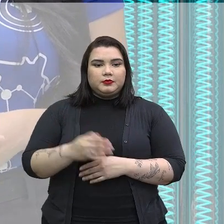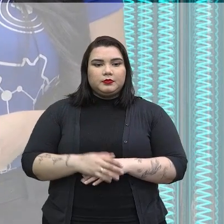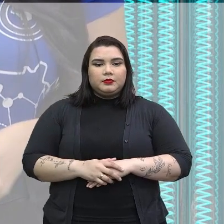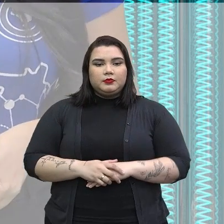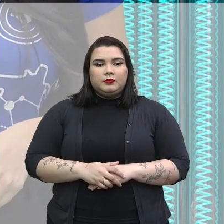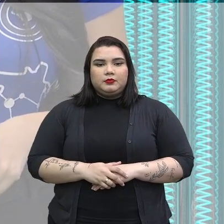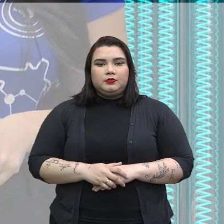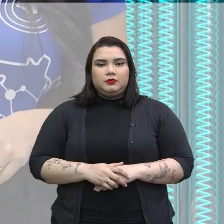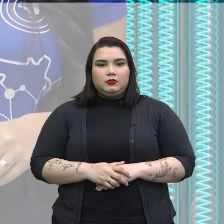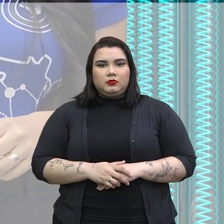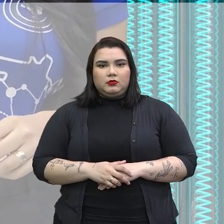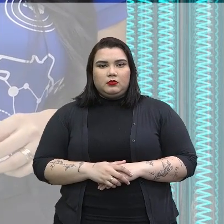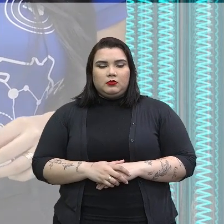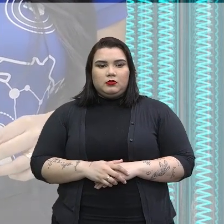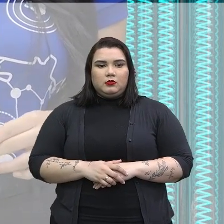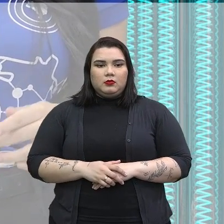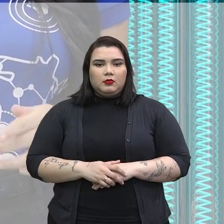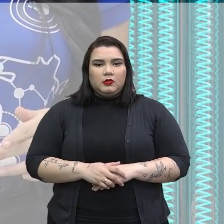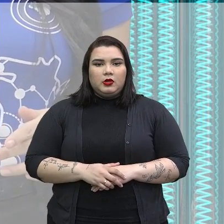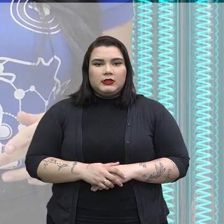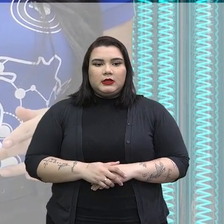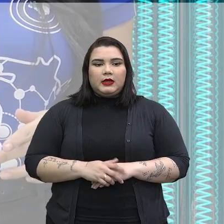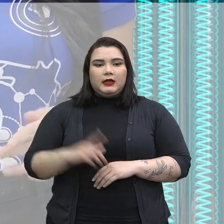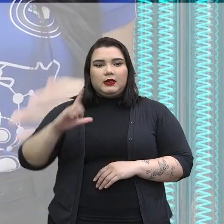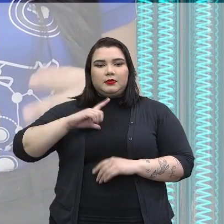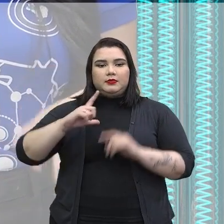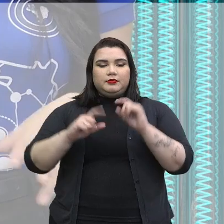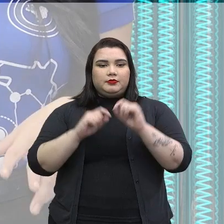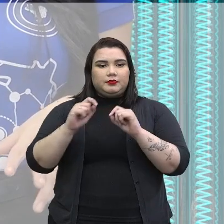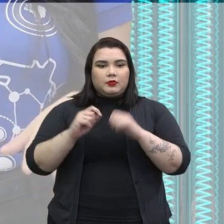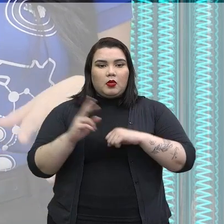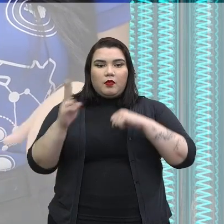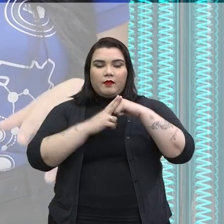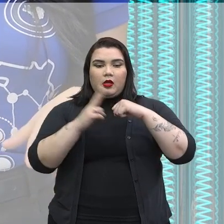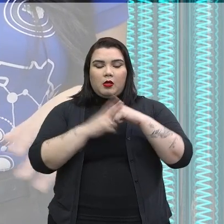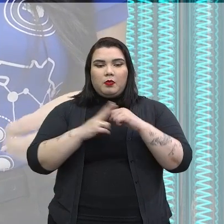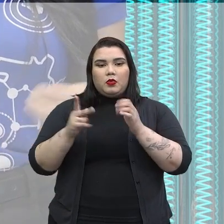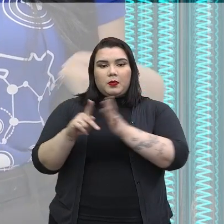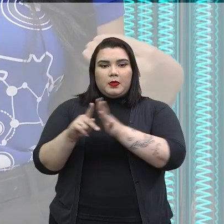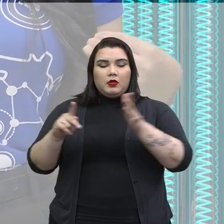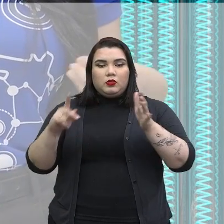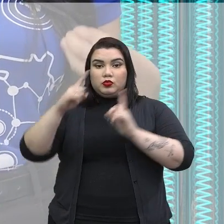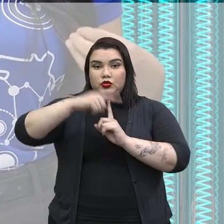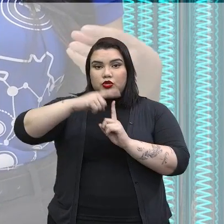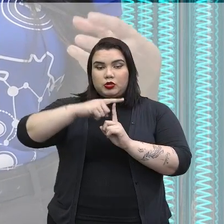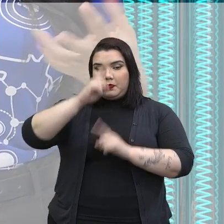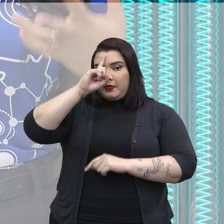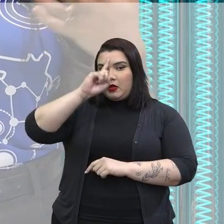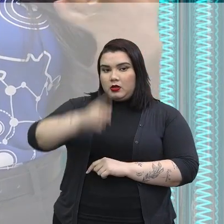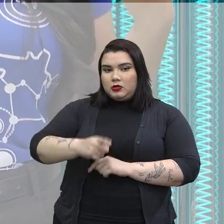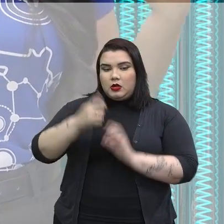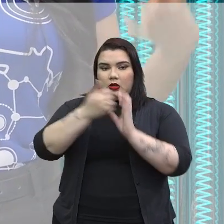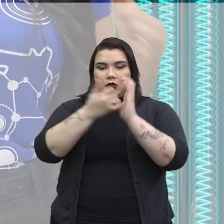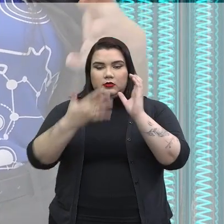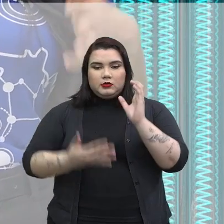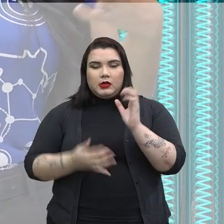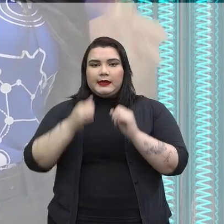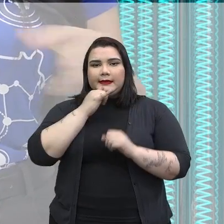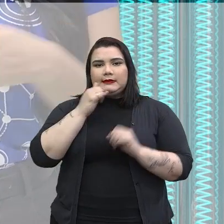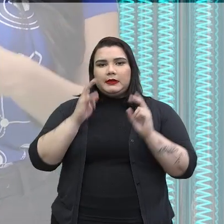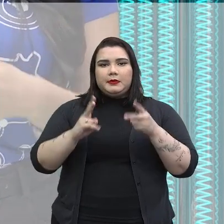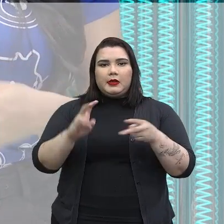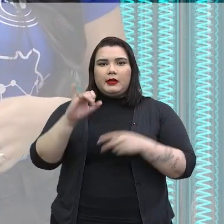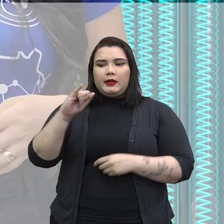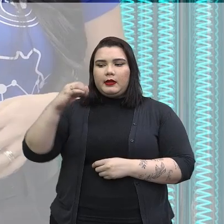disso. O uso dos verbos imperativos é uma das características. O imperativo é sempre que eu estou dando uma ordem,